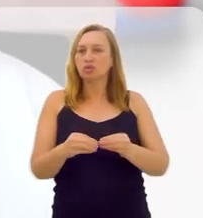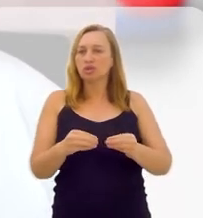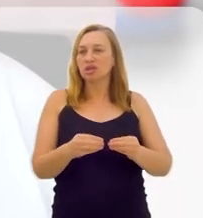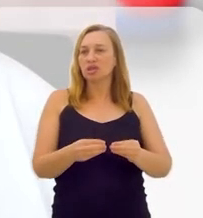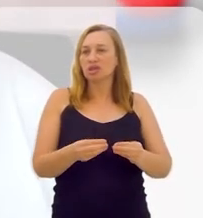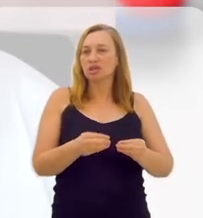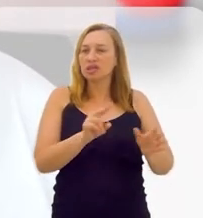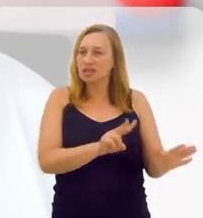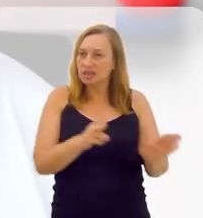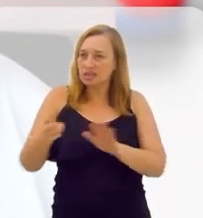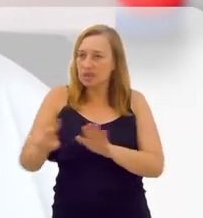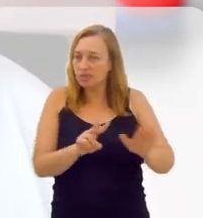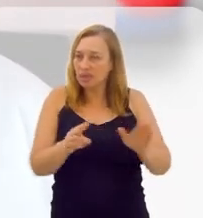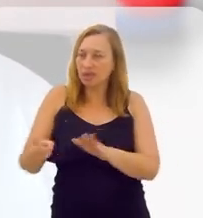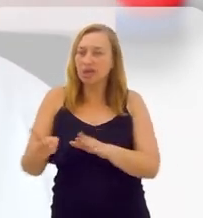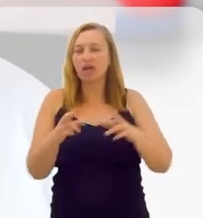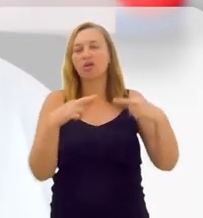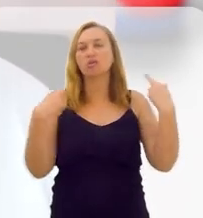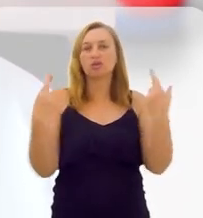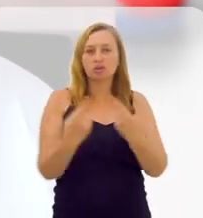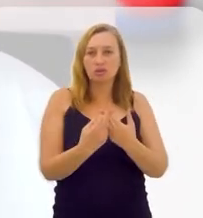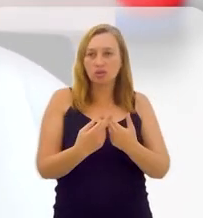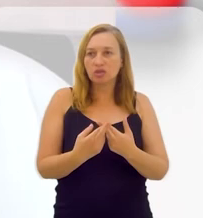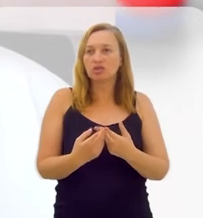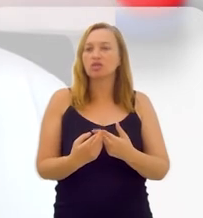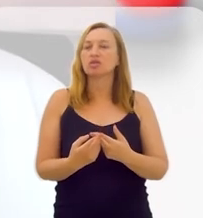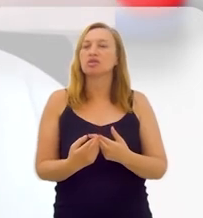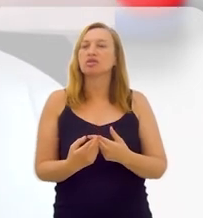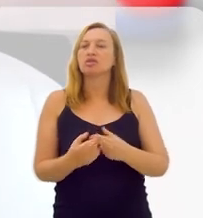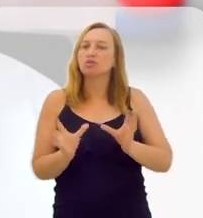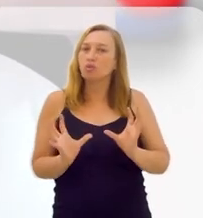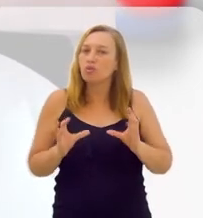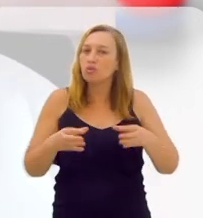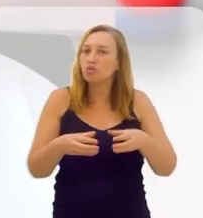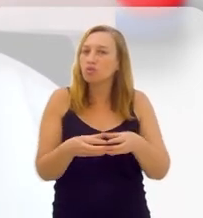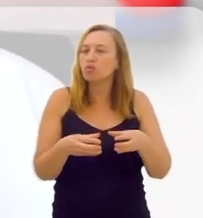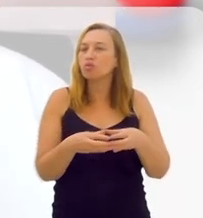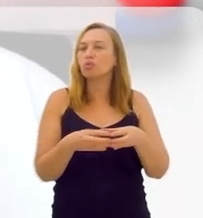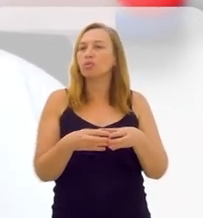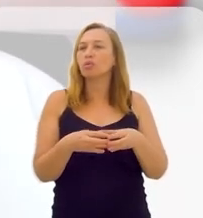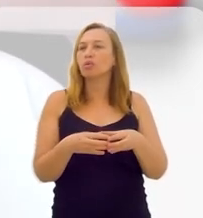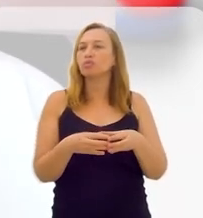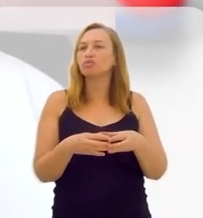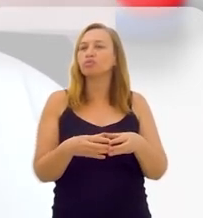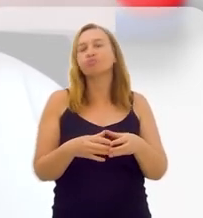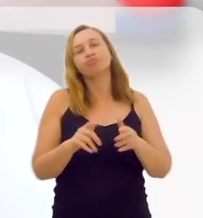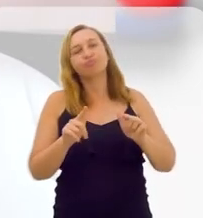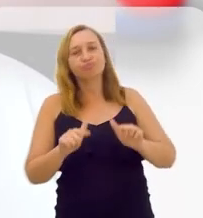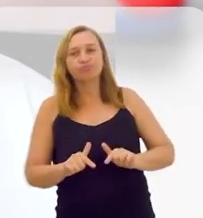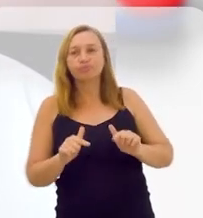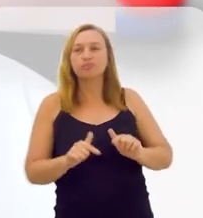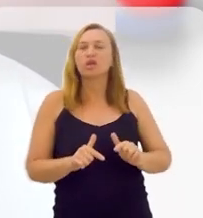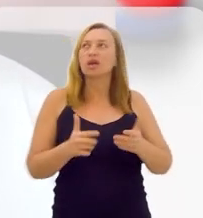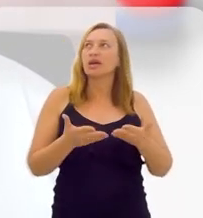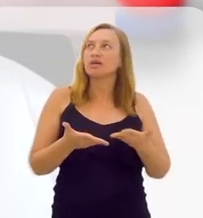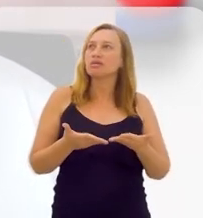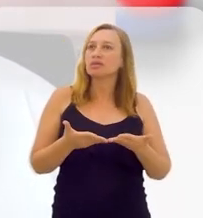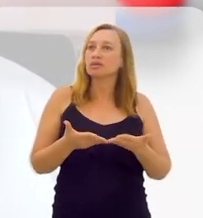as semanas eles fazem reuniões com o grupo, onde eles